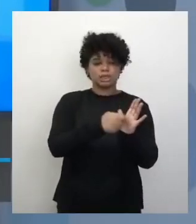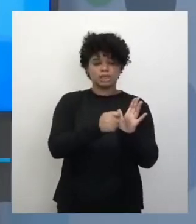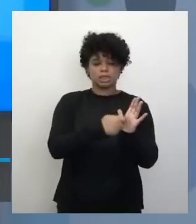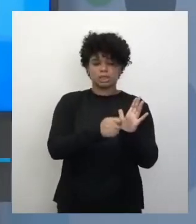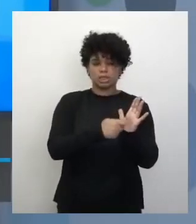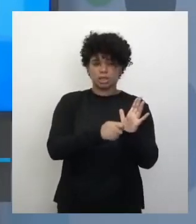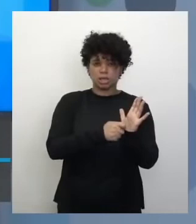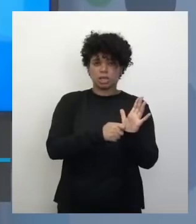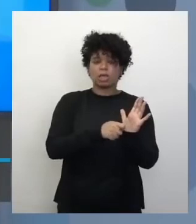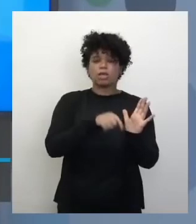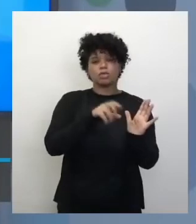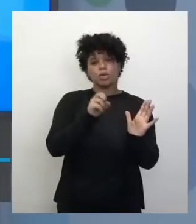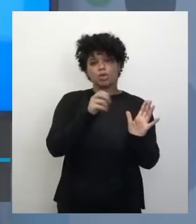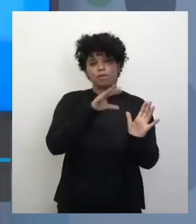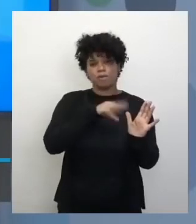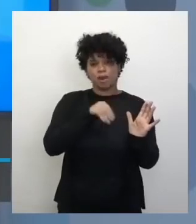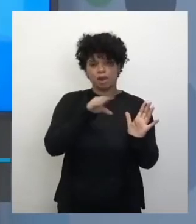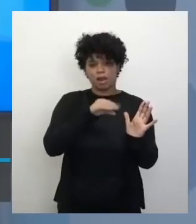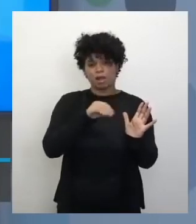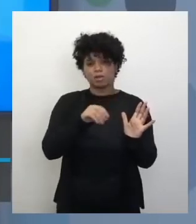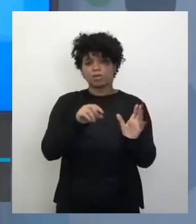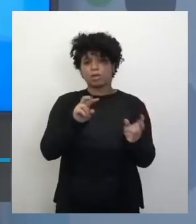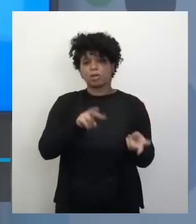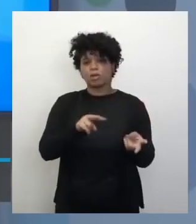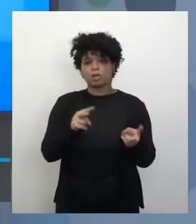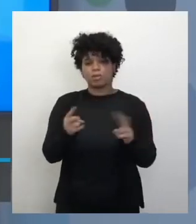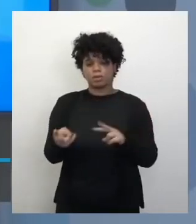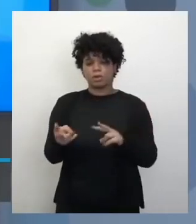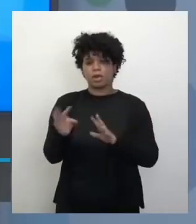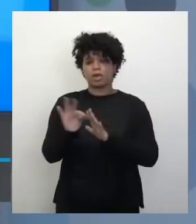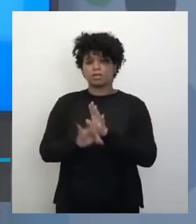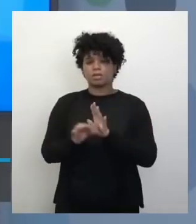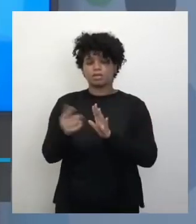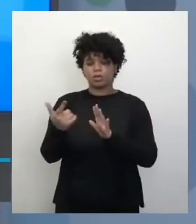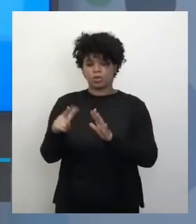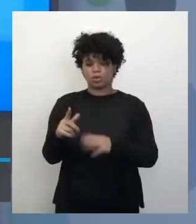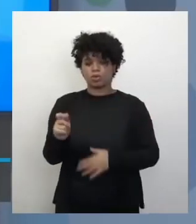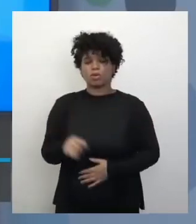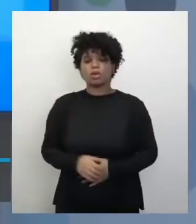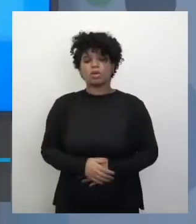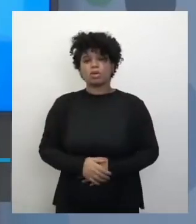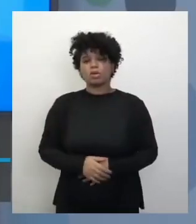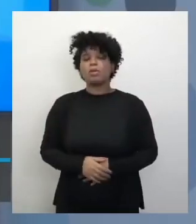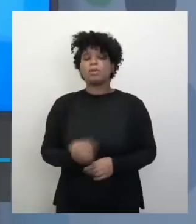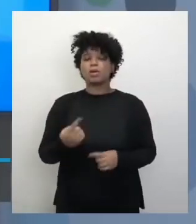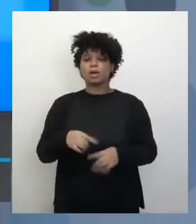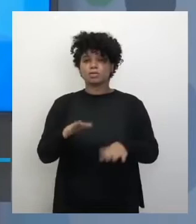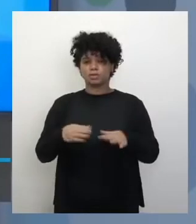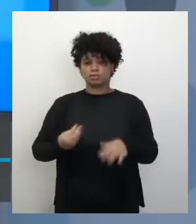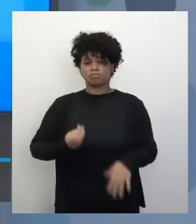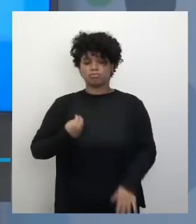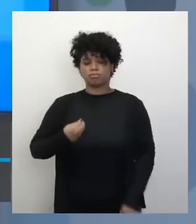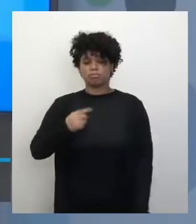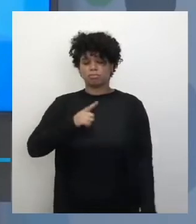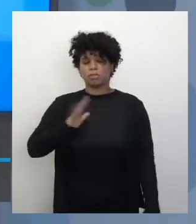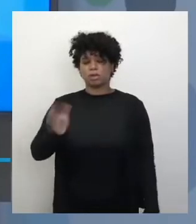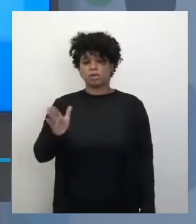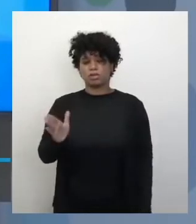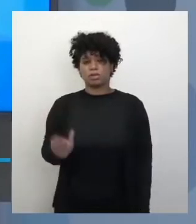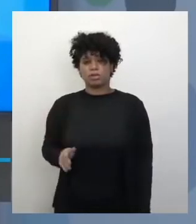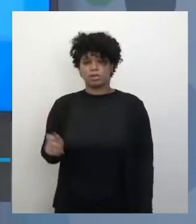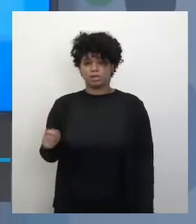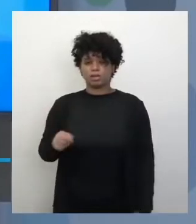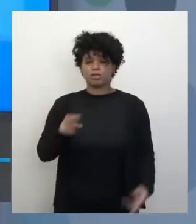também, tá? Então, a retextualização é você trabalhar em cima de um texto já existente e de forma que você,